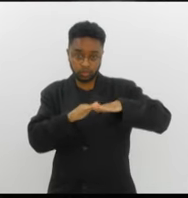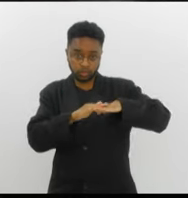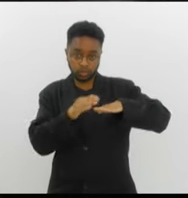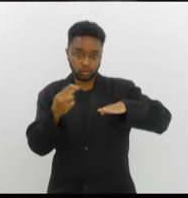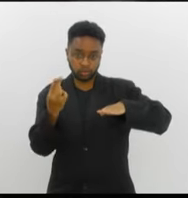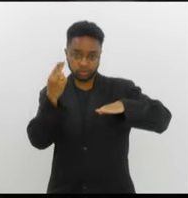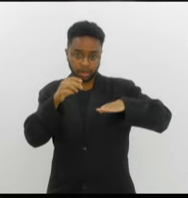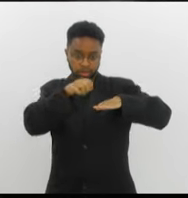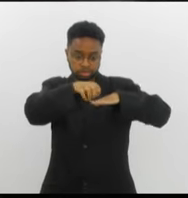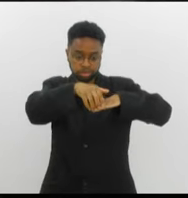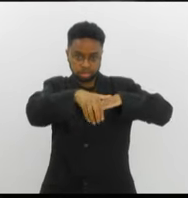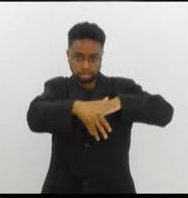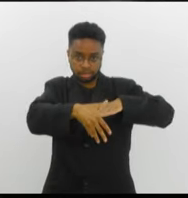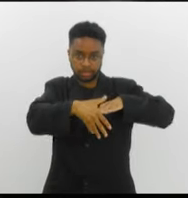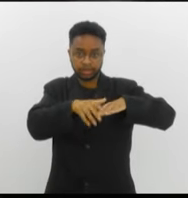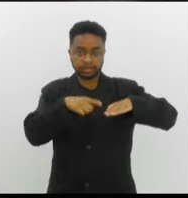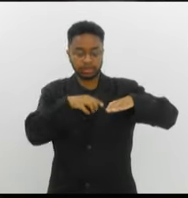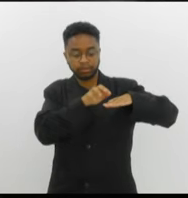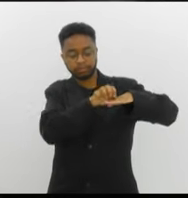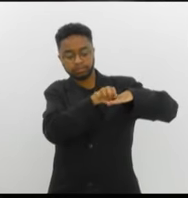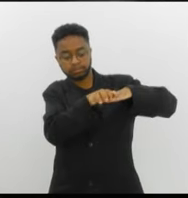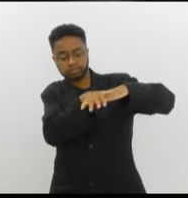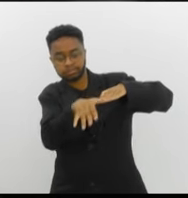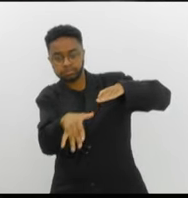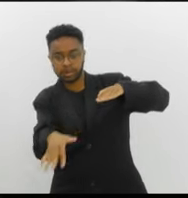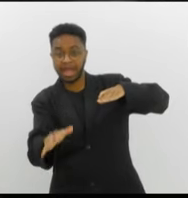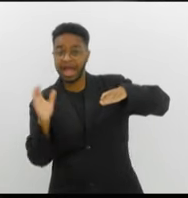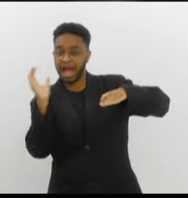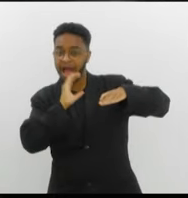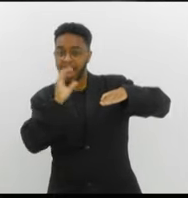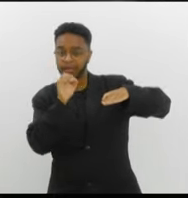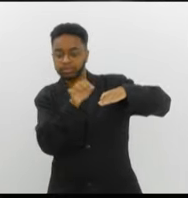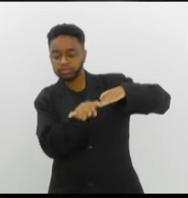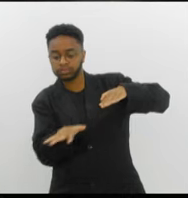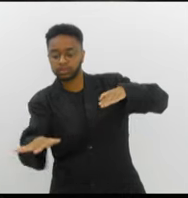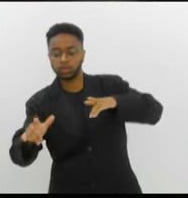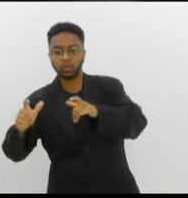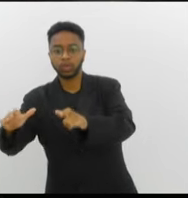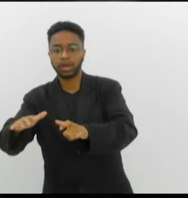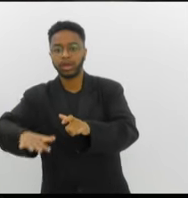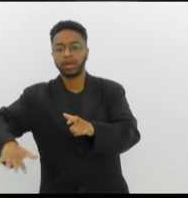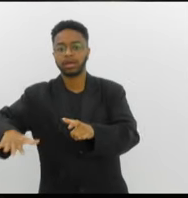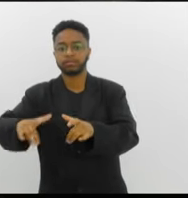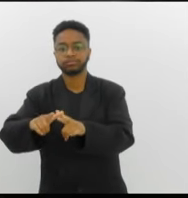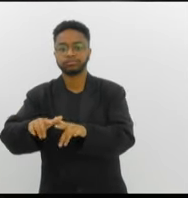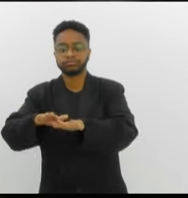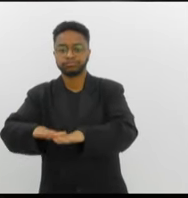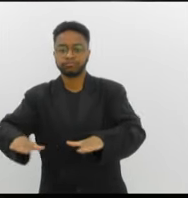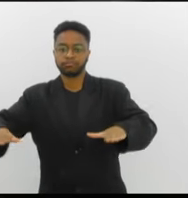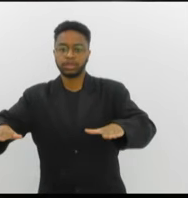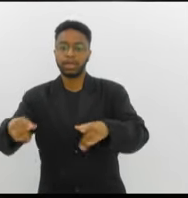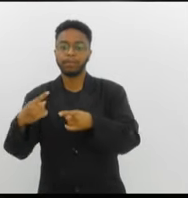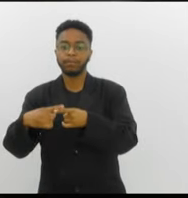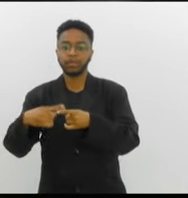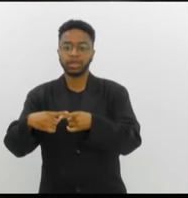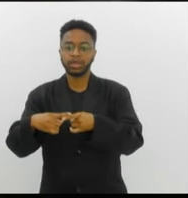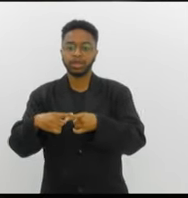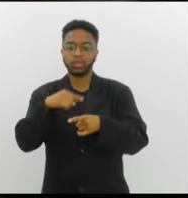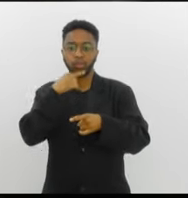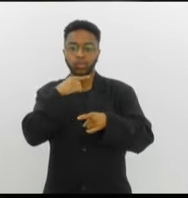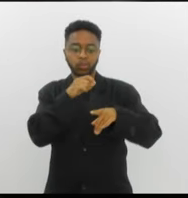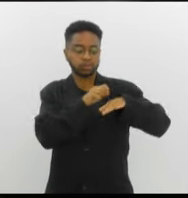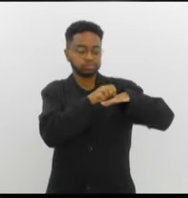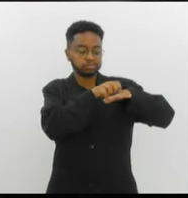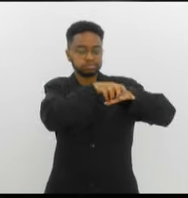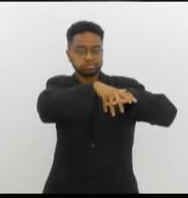a água cai numa encosta e rapidamente está na parte plana. Por quê? É tudo impermeável. Se você está com